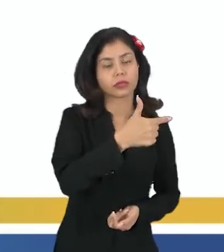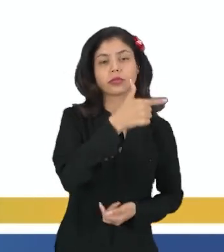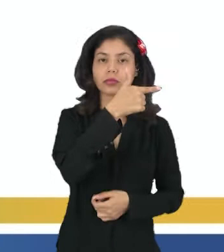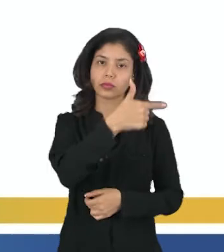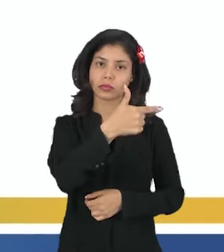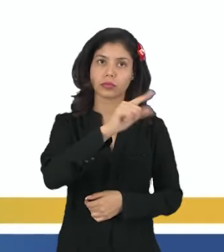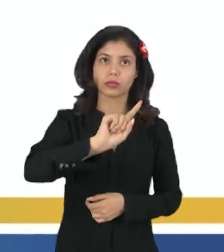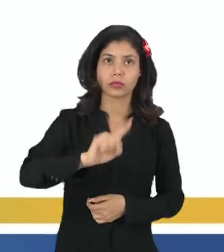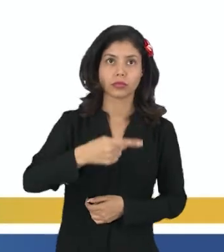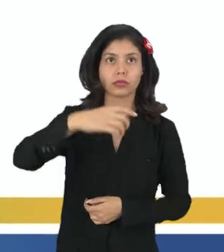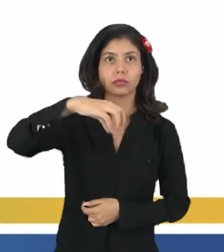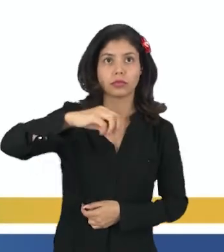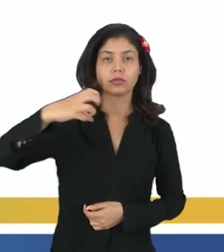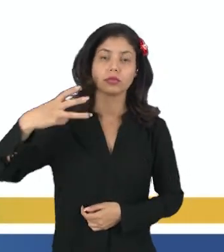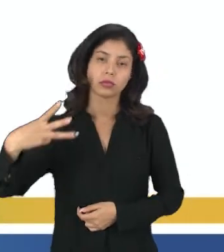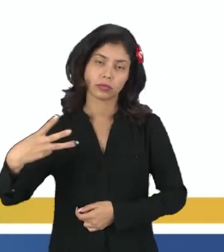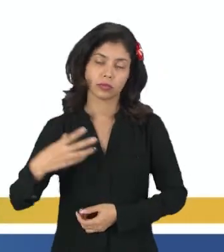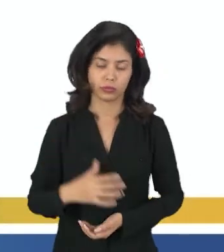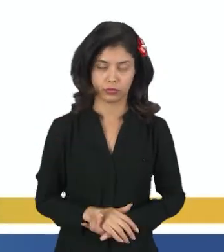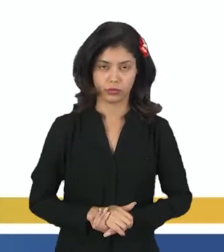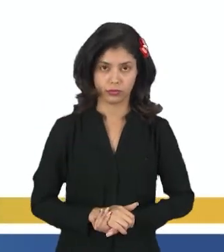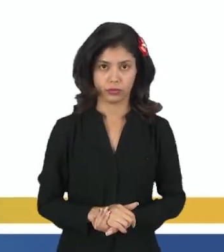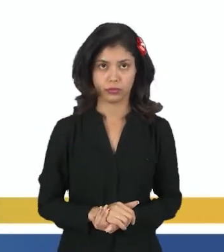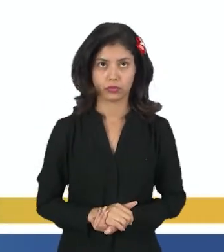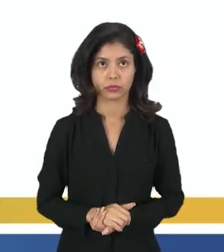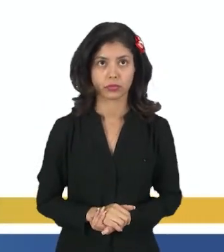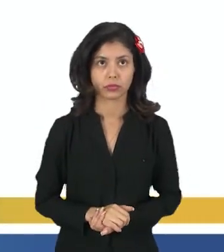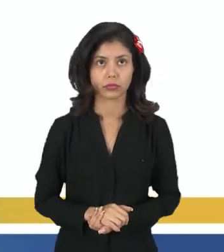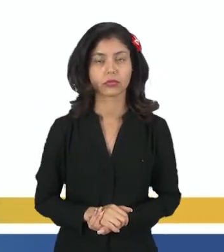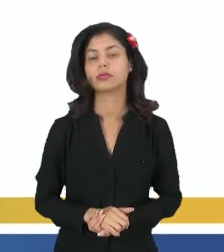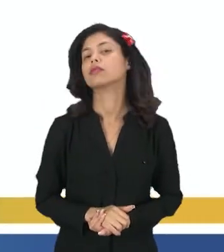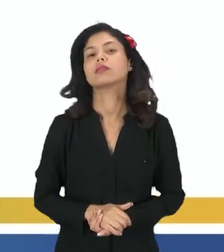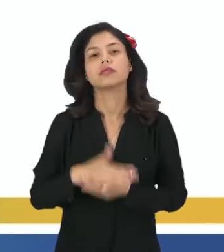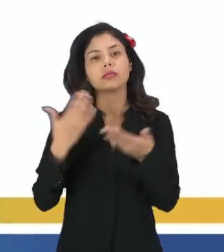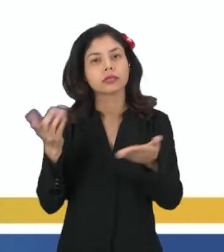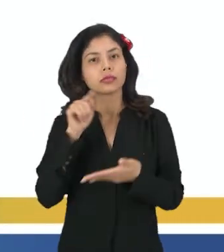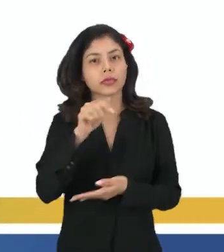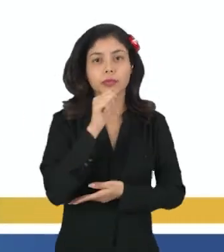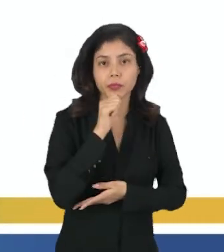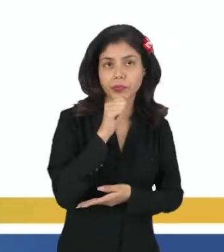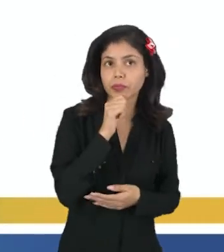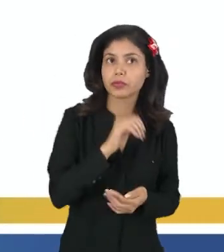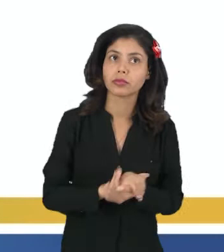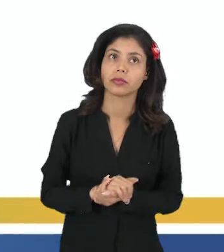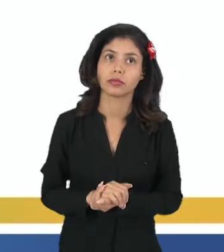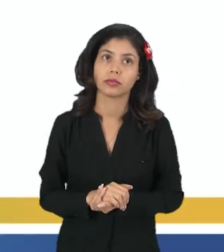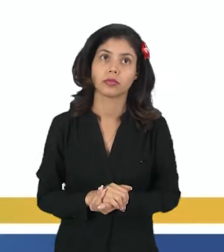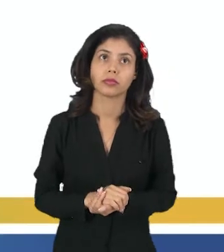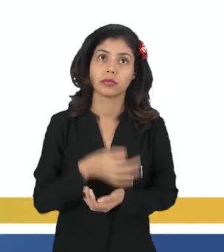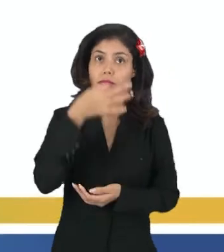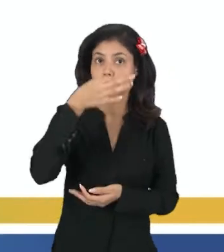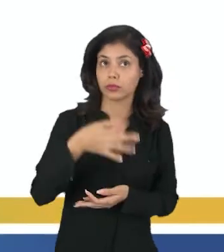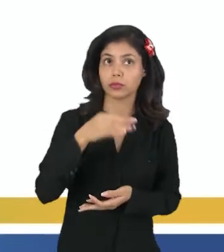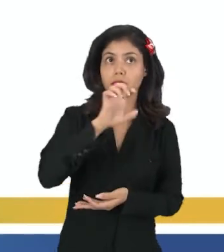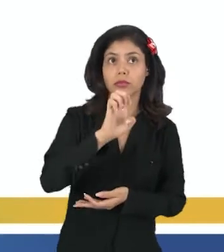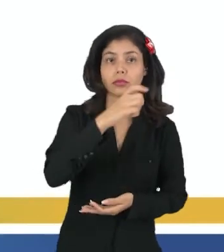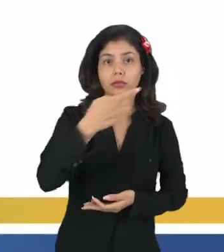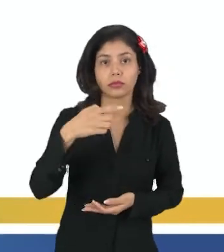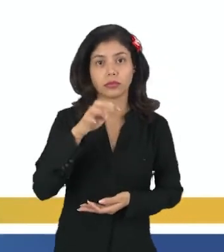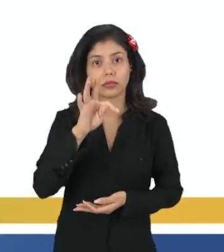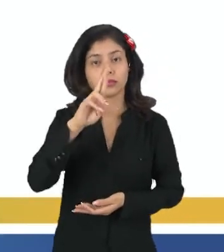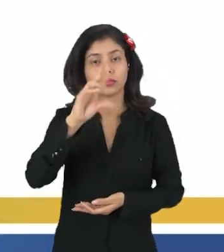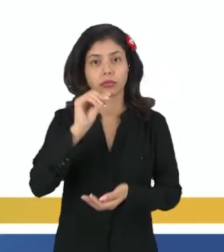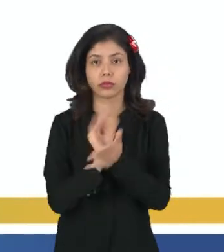de 200 93 ficaria 2,93 então ali na chamando de decimal exato né